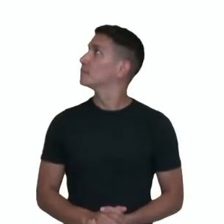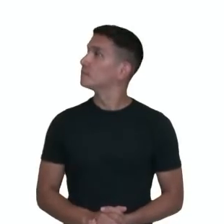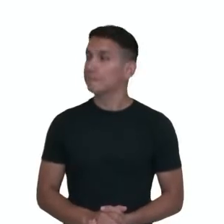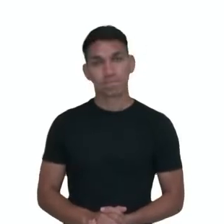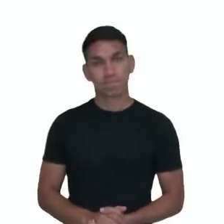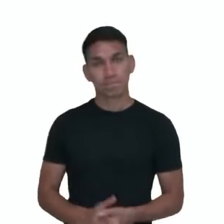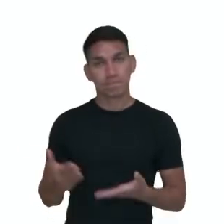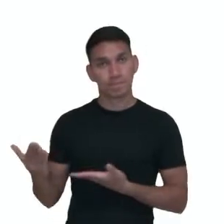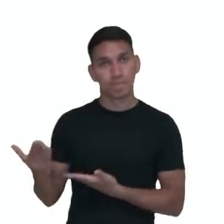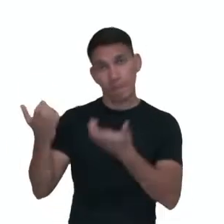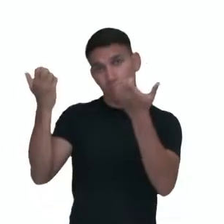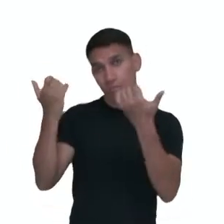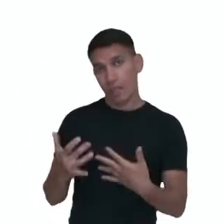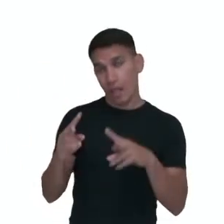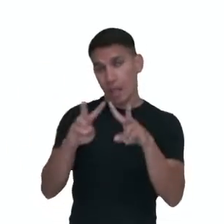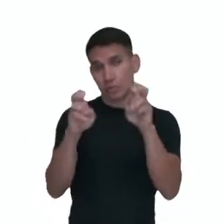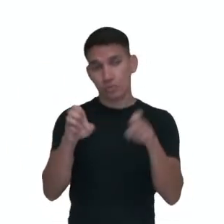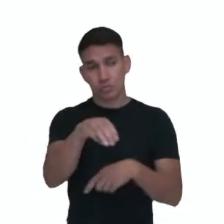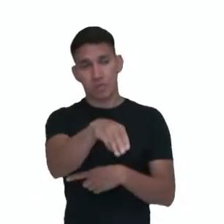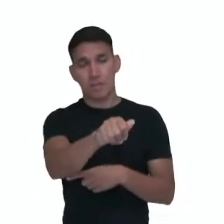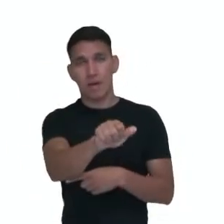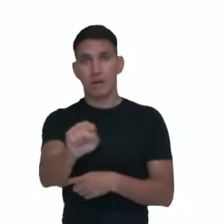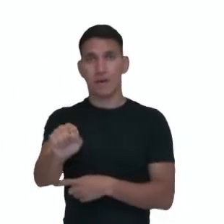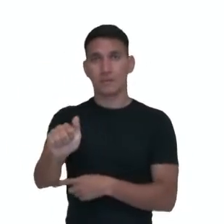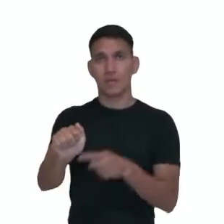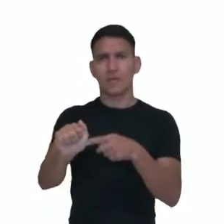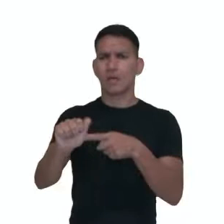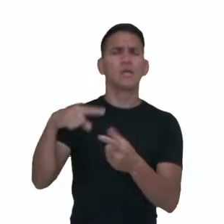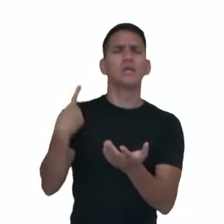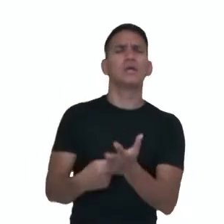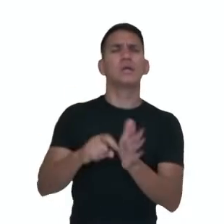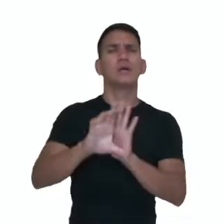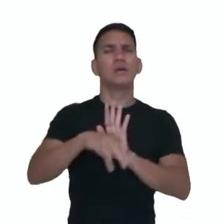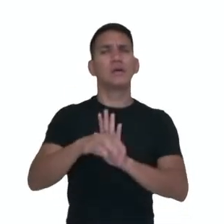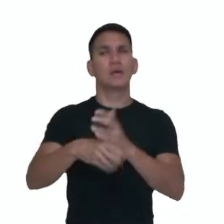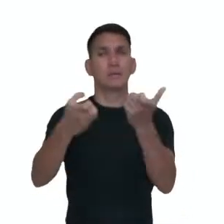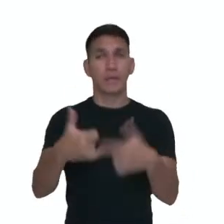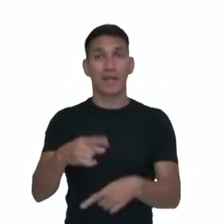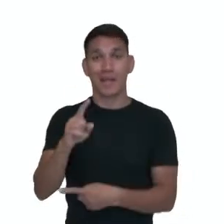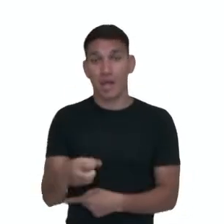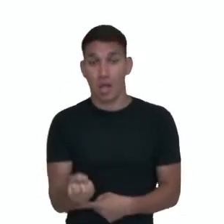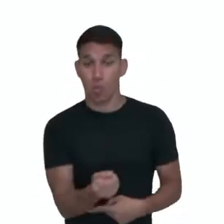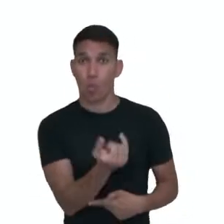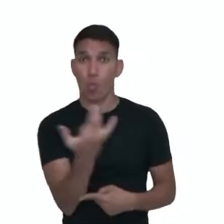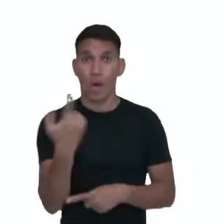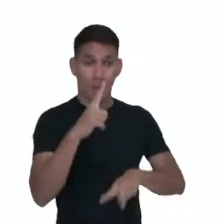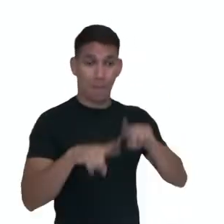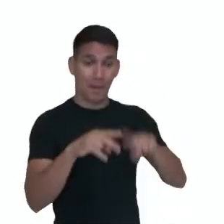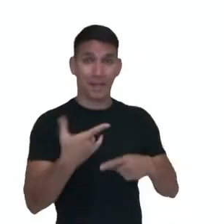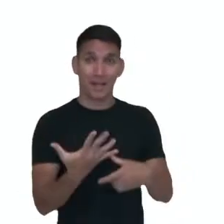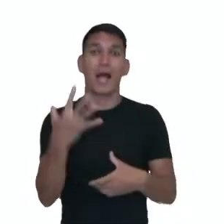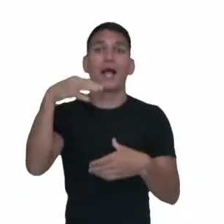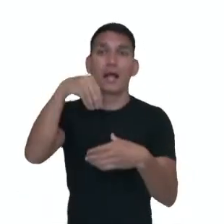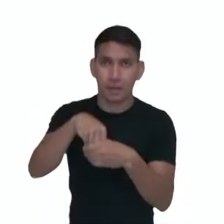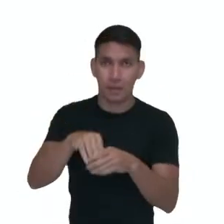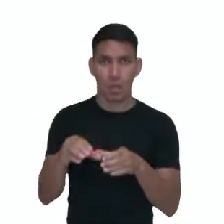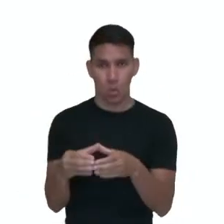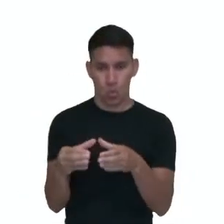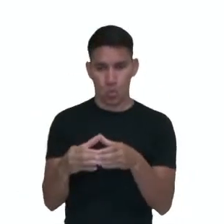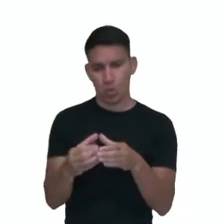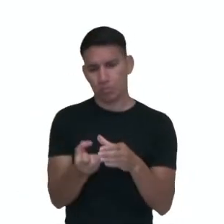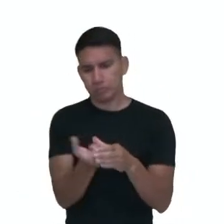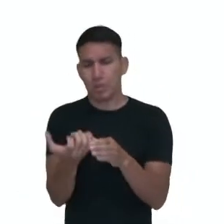Então, vamos falar um pouquinho agora sobre a massa. Então, define-se massa como sendo a quantidade de matéria contida em um corpo. O